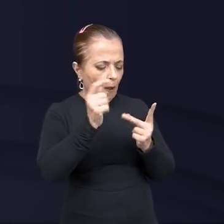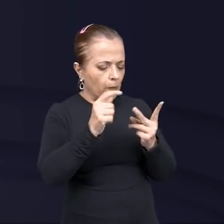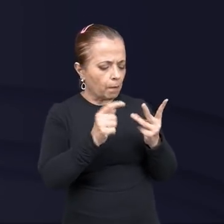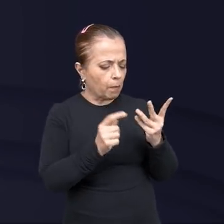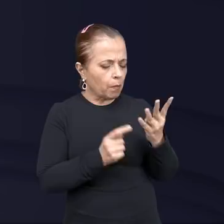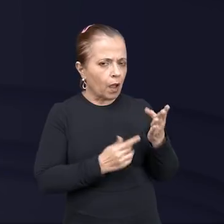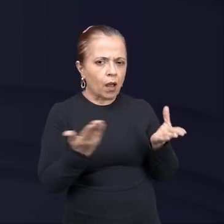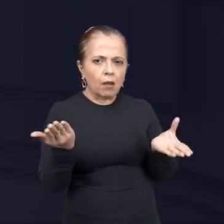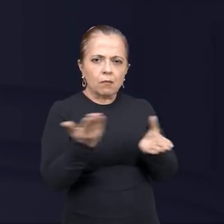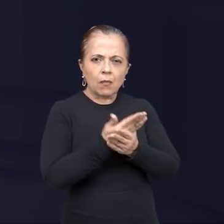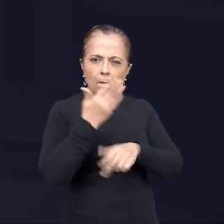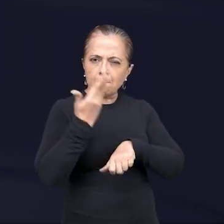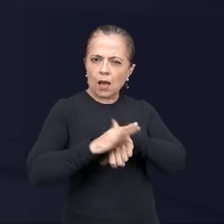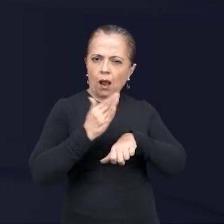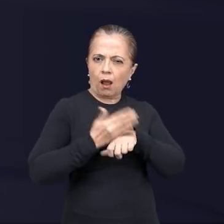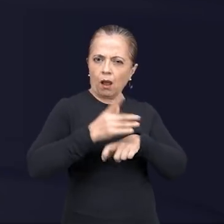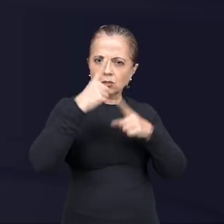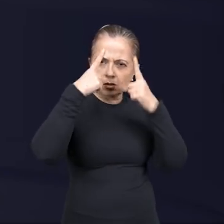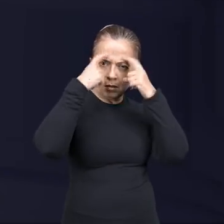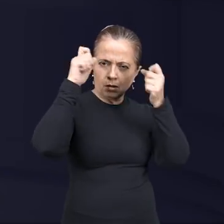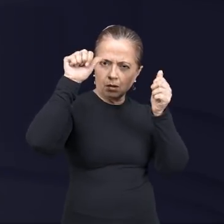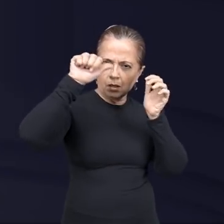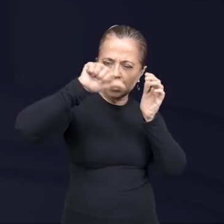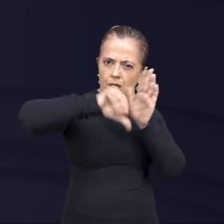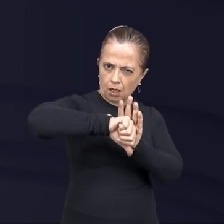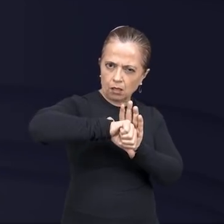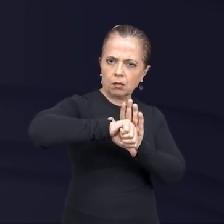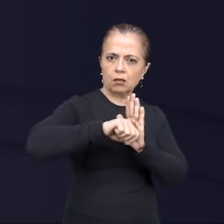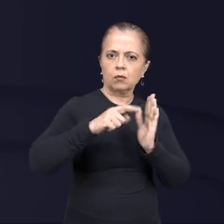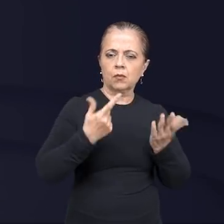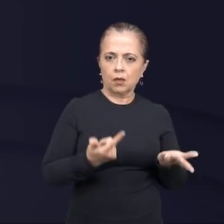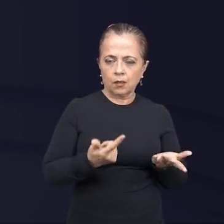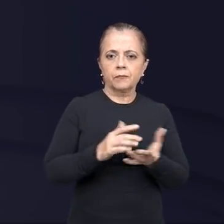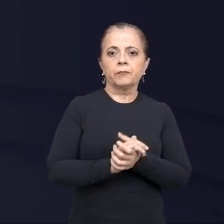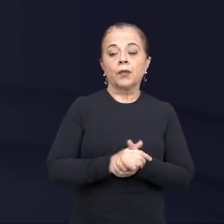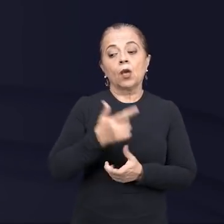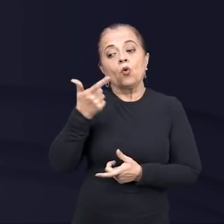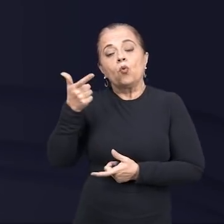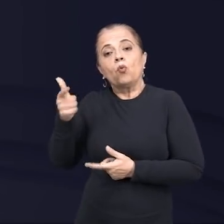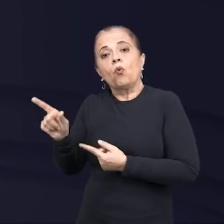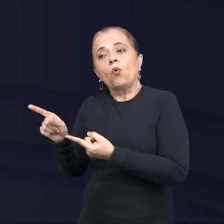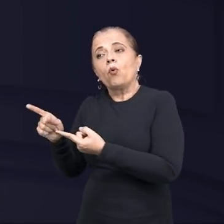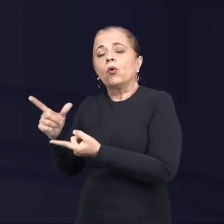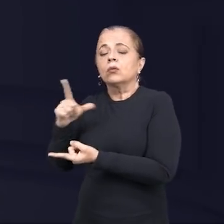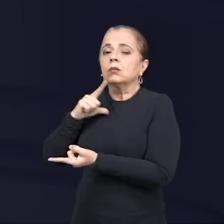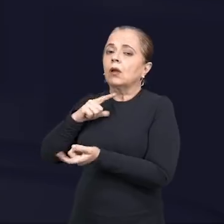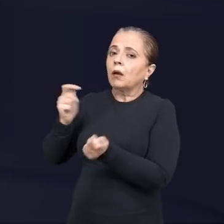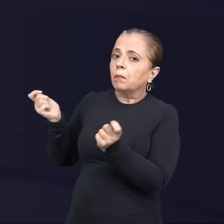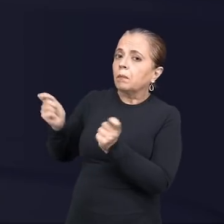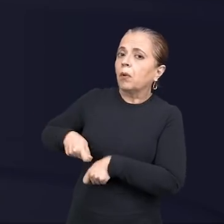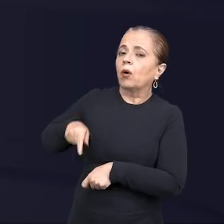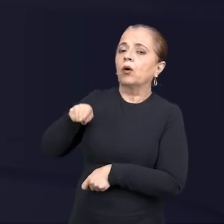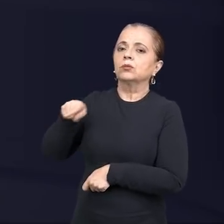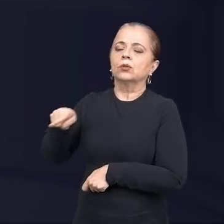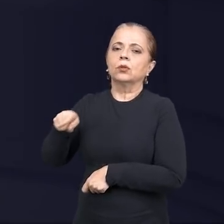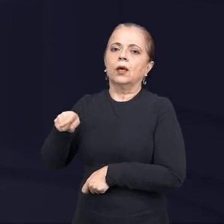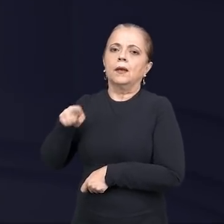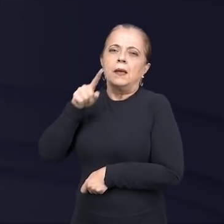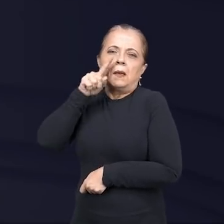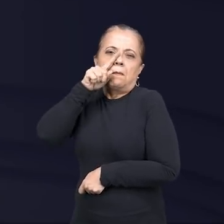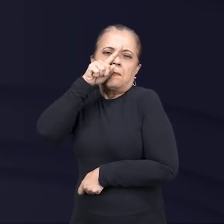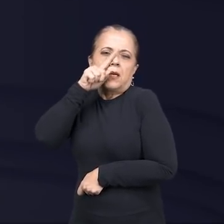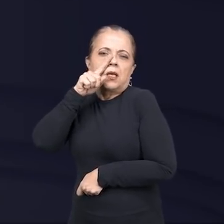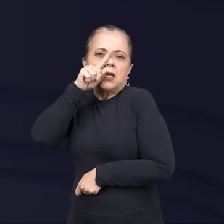da prática delitiva, da prática criminosa, por um ponto, e por outro lado, você